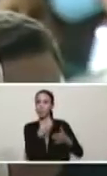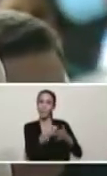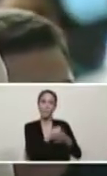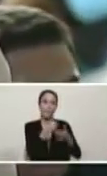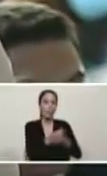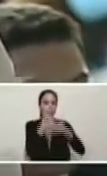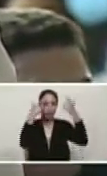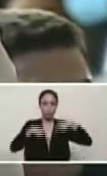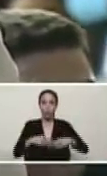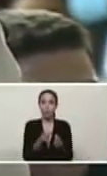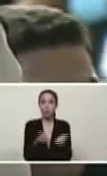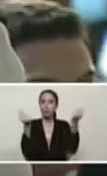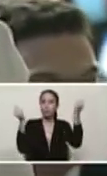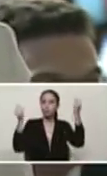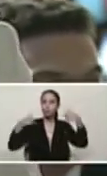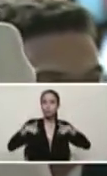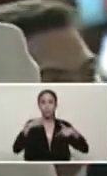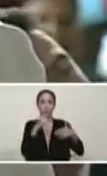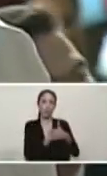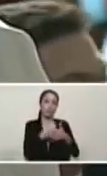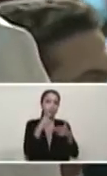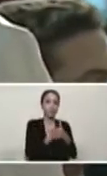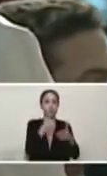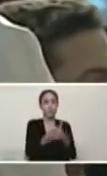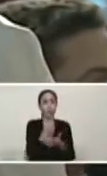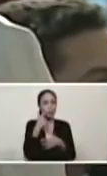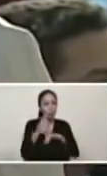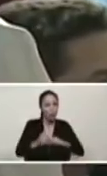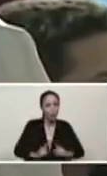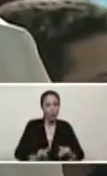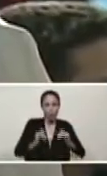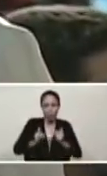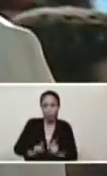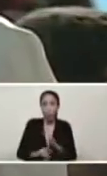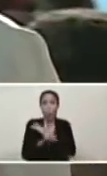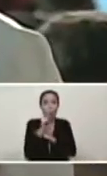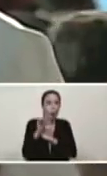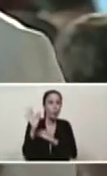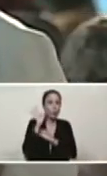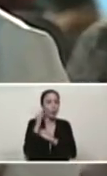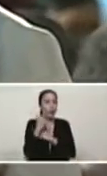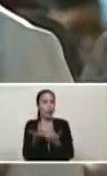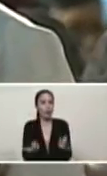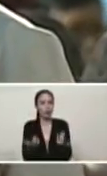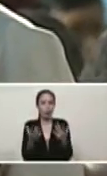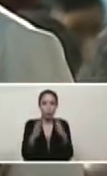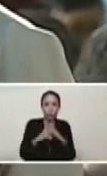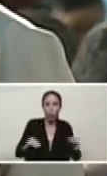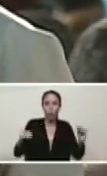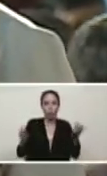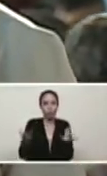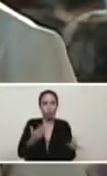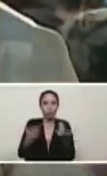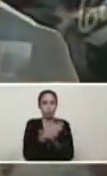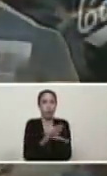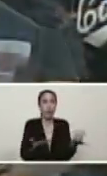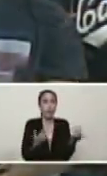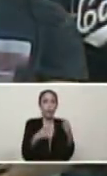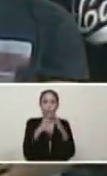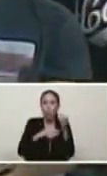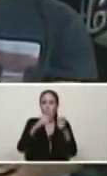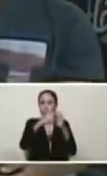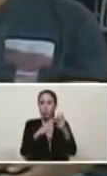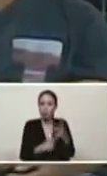salvarse, está luchando para salvar a sus hijos, a sus mujeres, a sus hombres, para salvar sus riquezas,